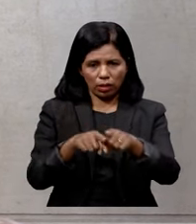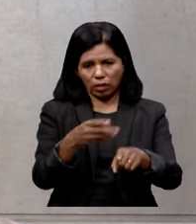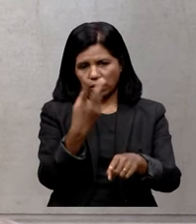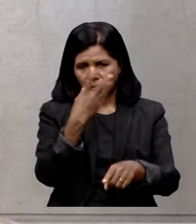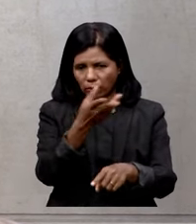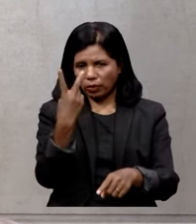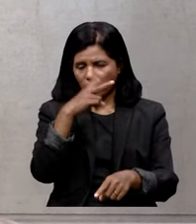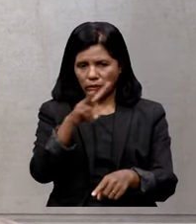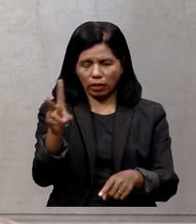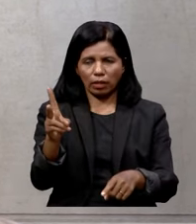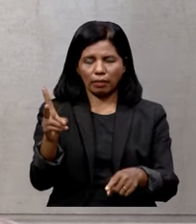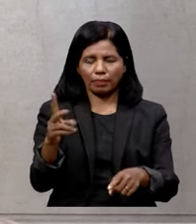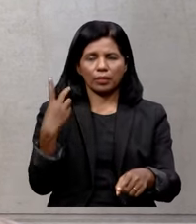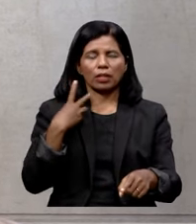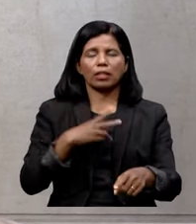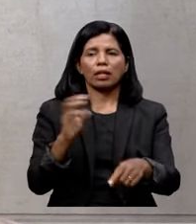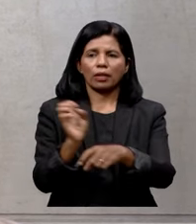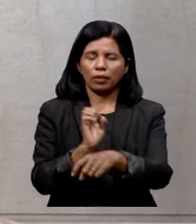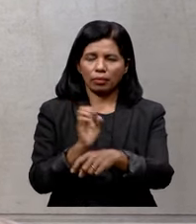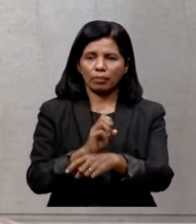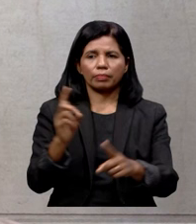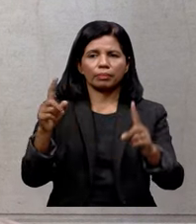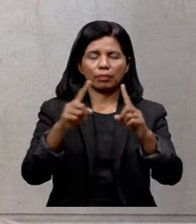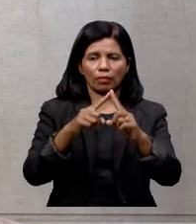acompanha, itanina crescimento econômico para